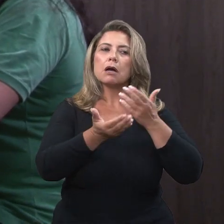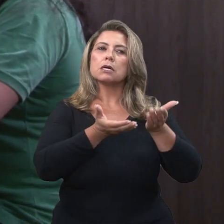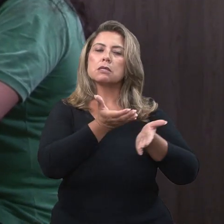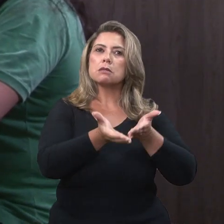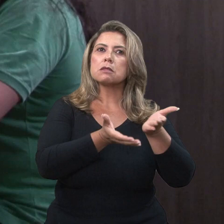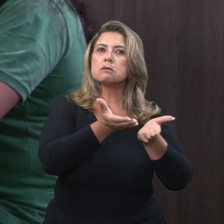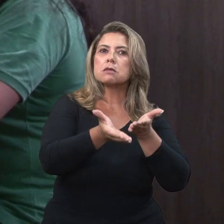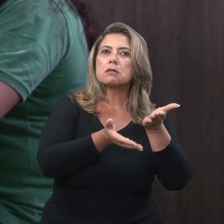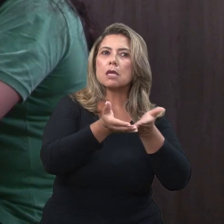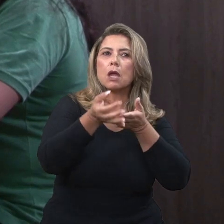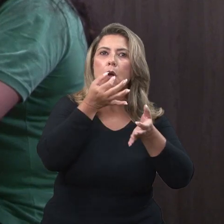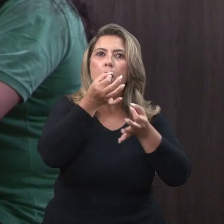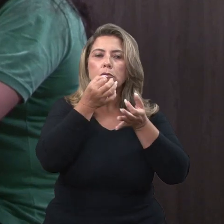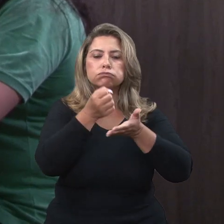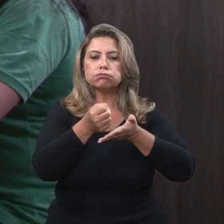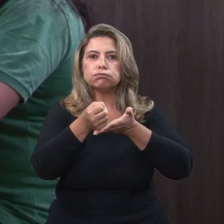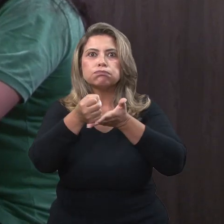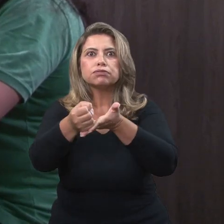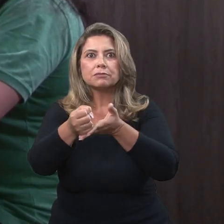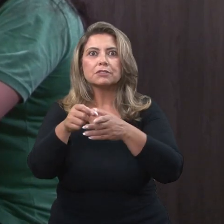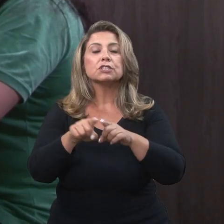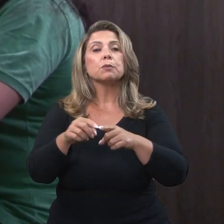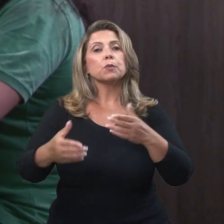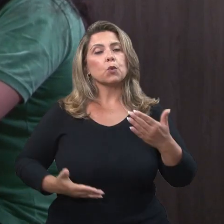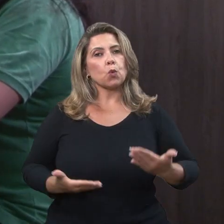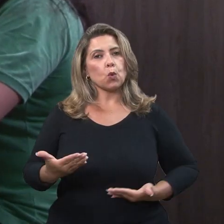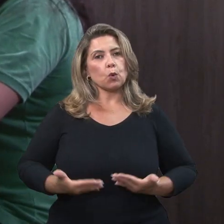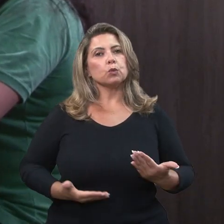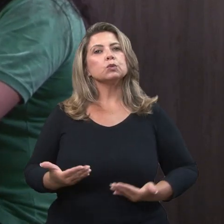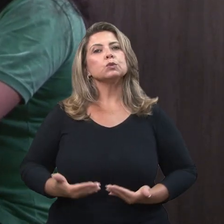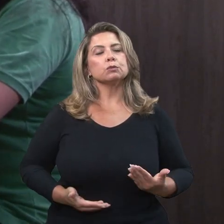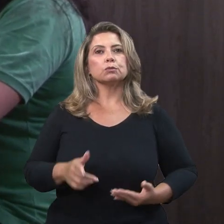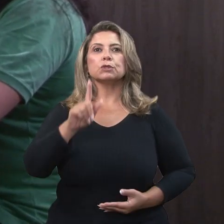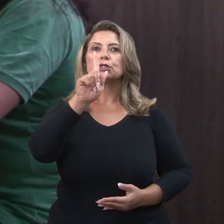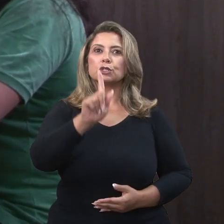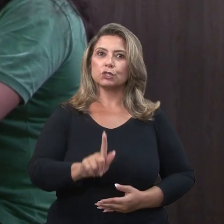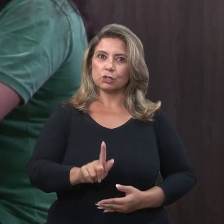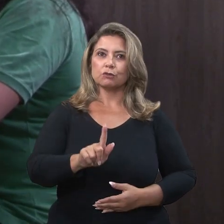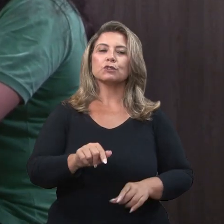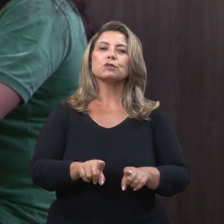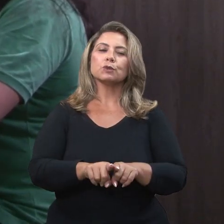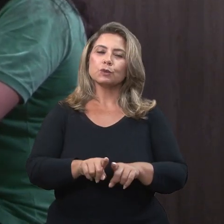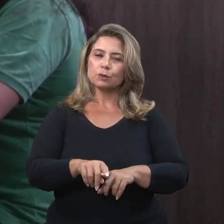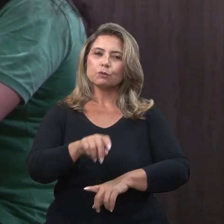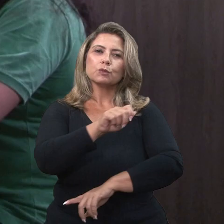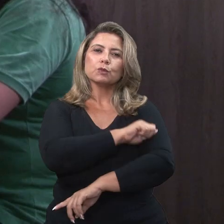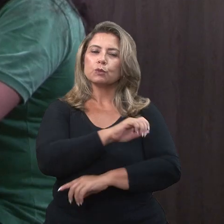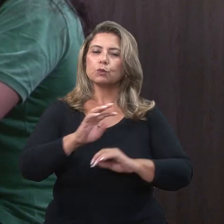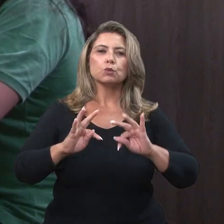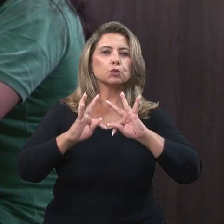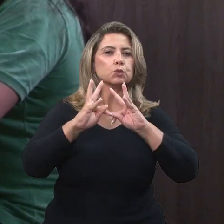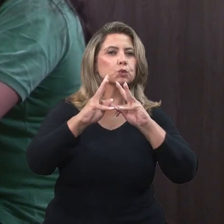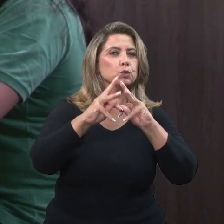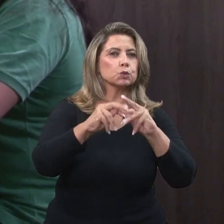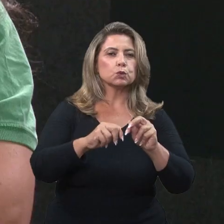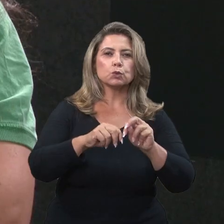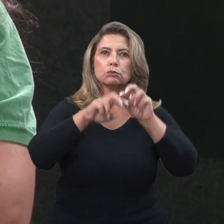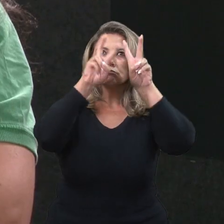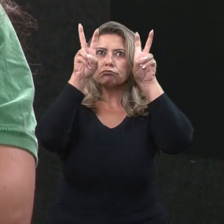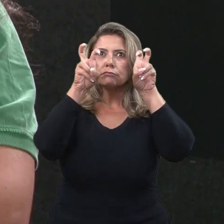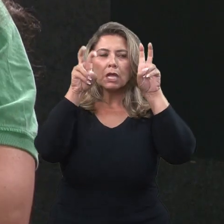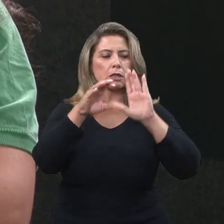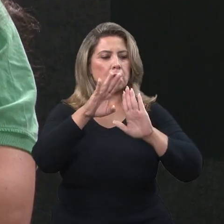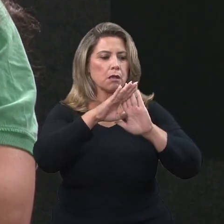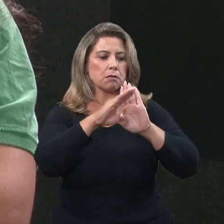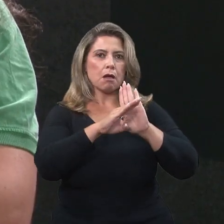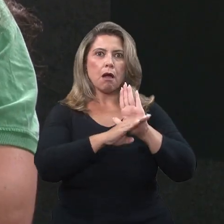função consultiva, para apoiar tanto os servidores, quanto os gestores, quanto os estudantes, em tudo que for preciso relacionado a essas pautas